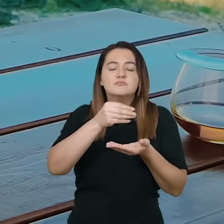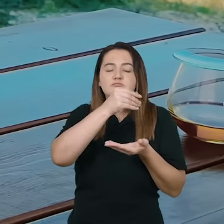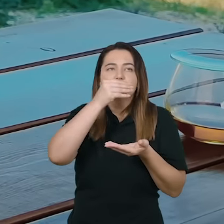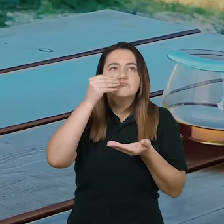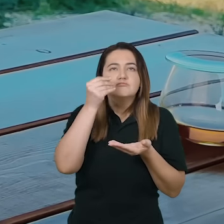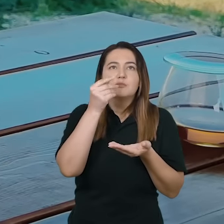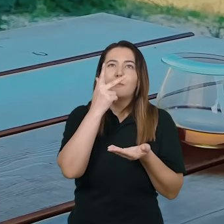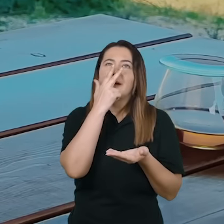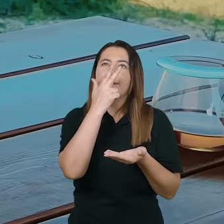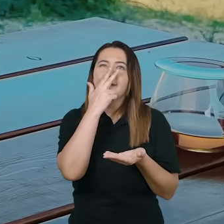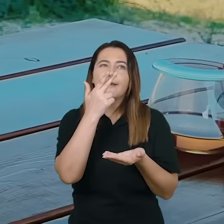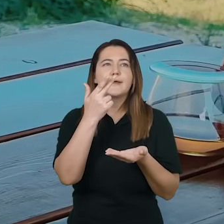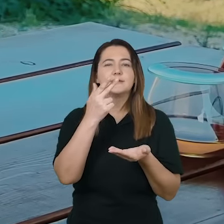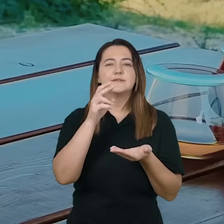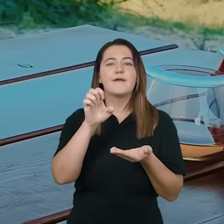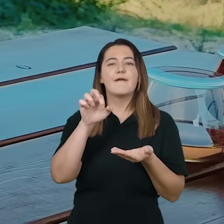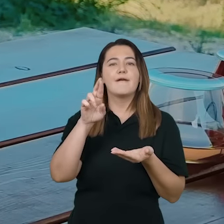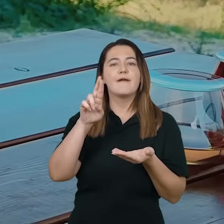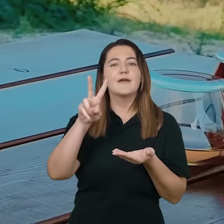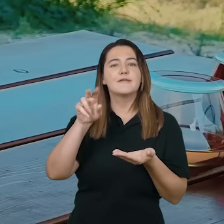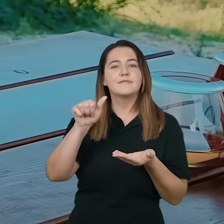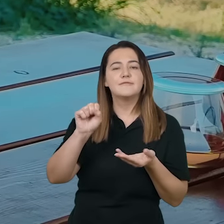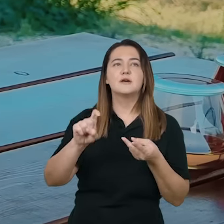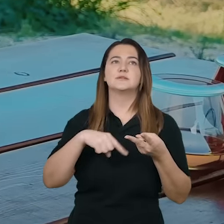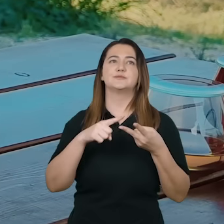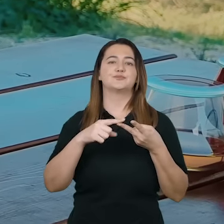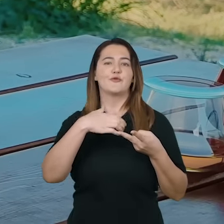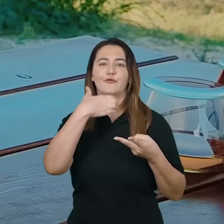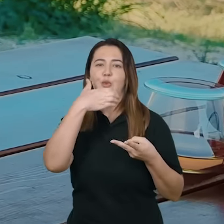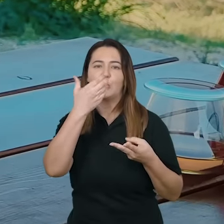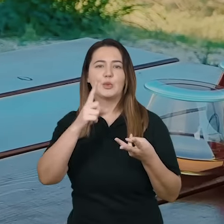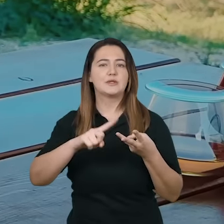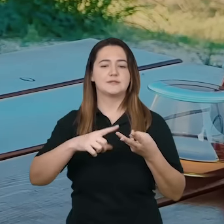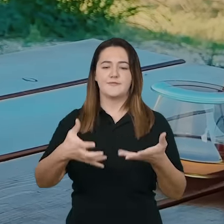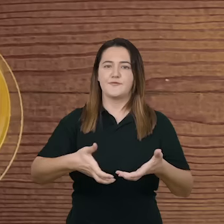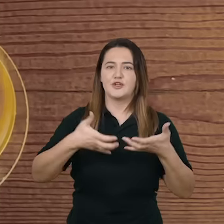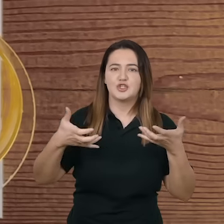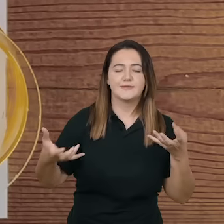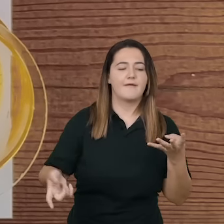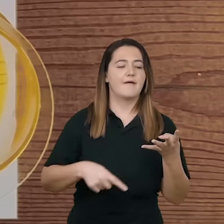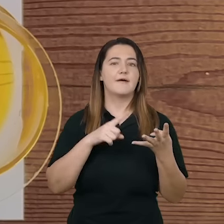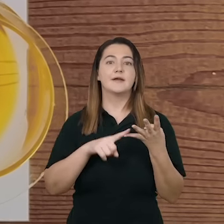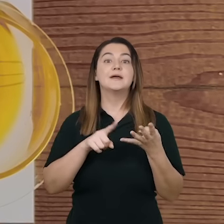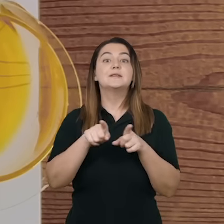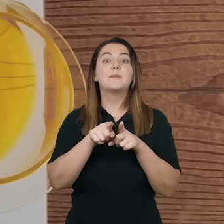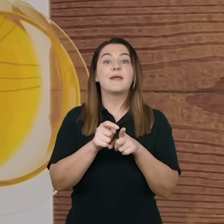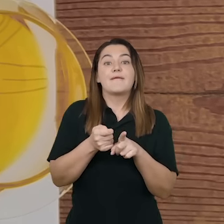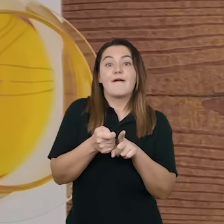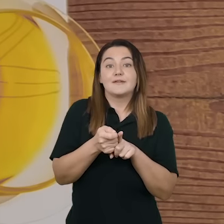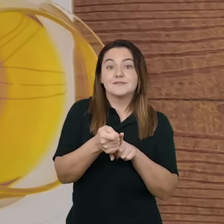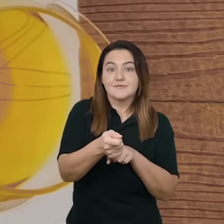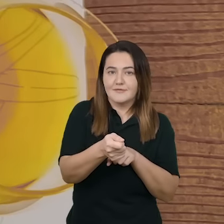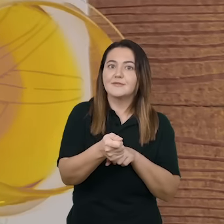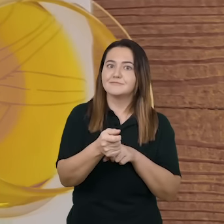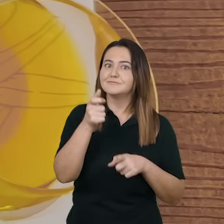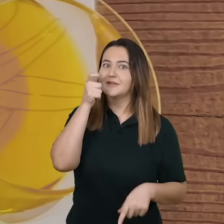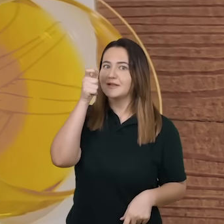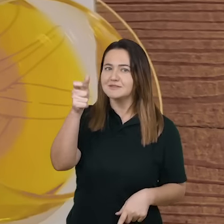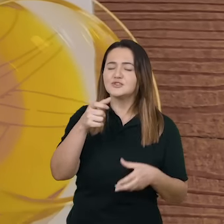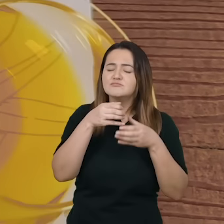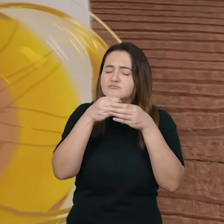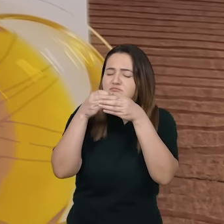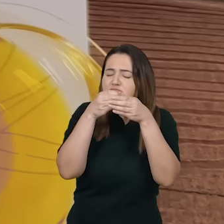um aroma de ervas, frutas, vegetais e também de castanhas. Interessante,